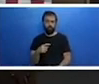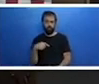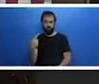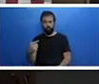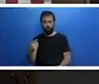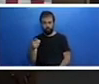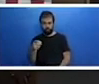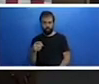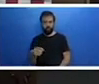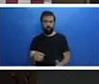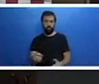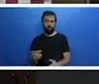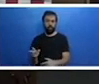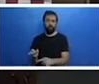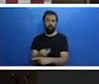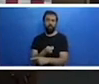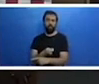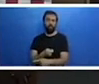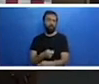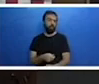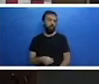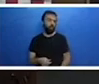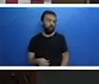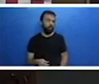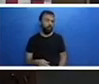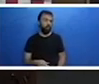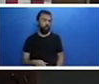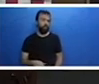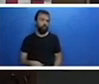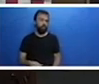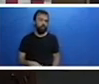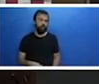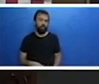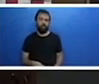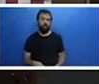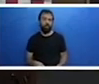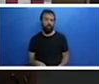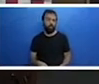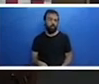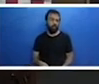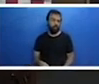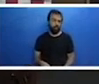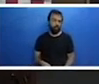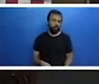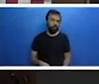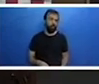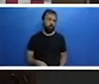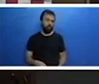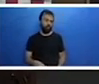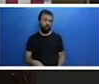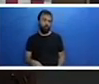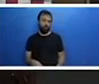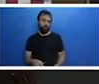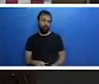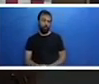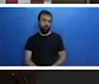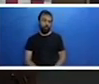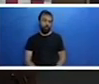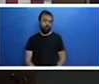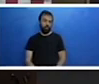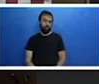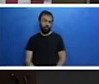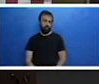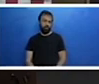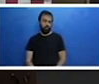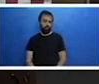seu adversário sofrer, quer dizer, 3 movimentações erradas, você ganha o jogo. Mas isso o juiz tem que estar ciente, né? Por isso tem que